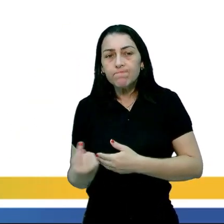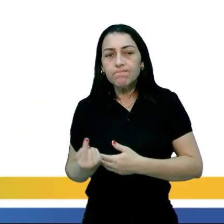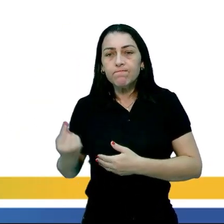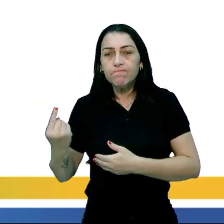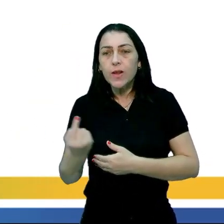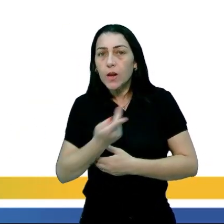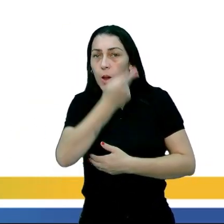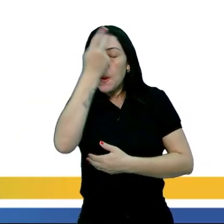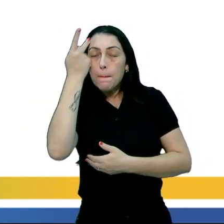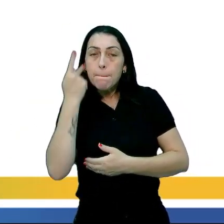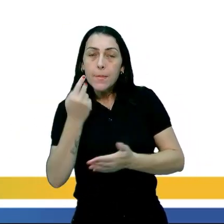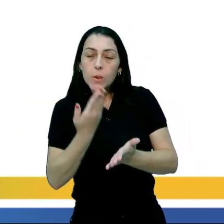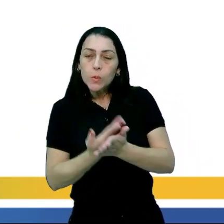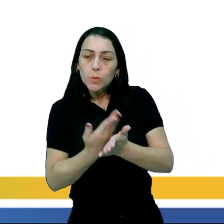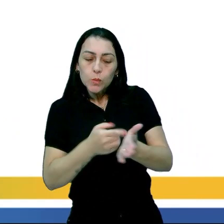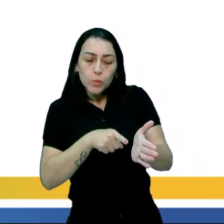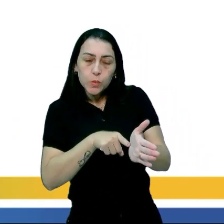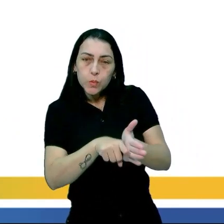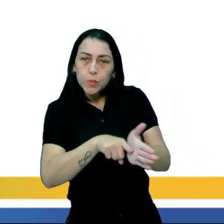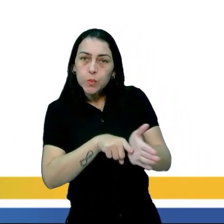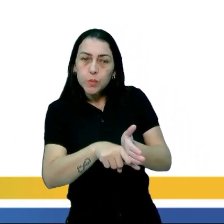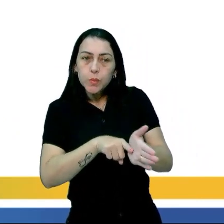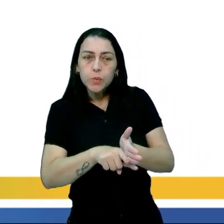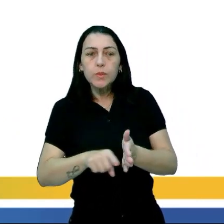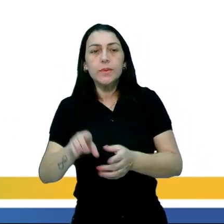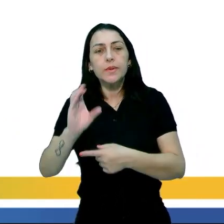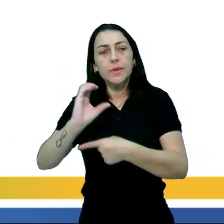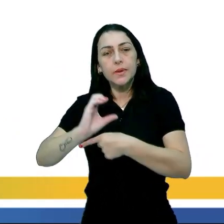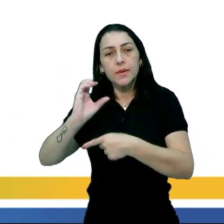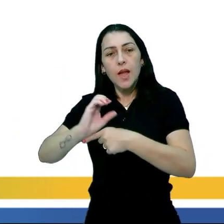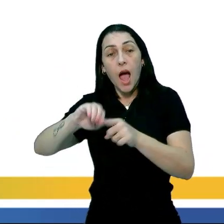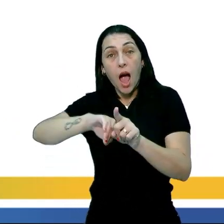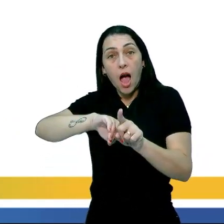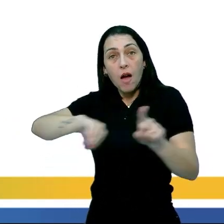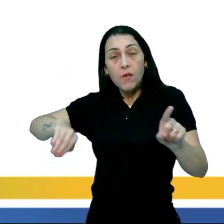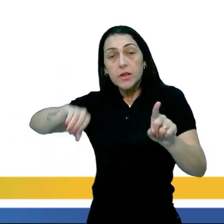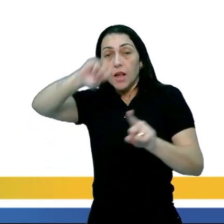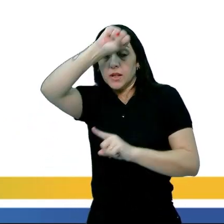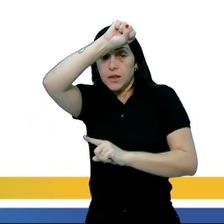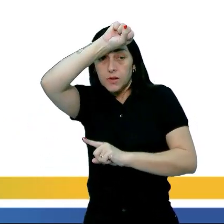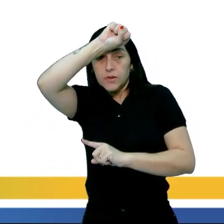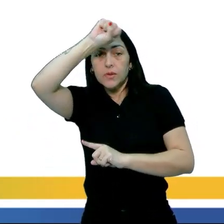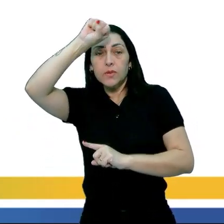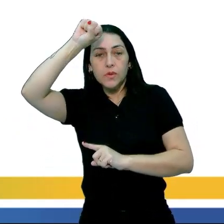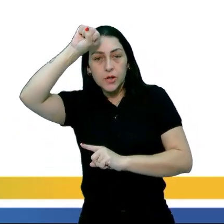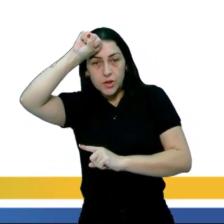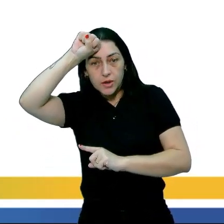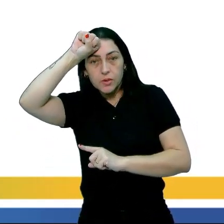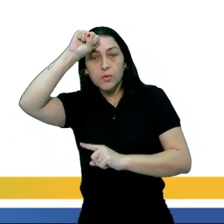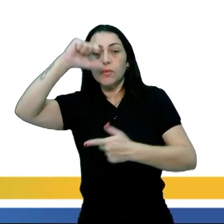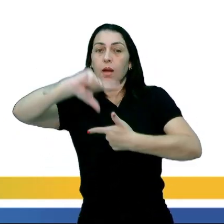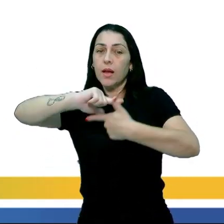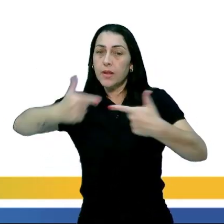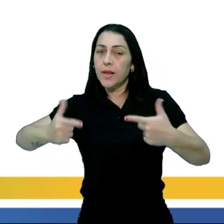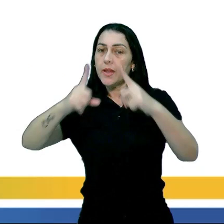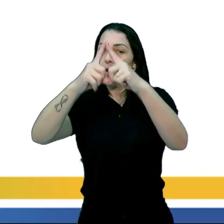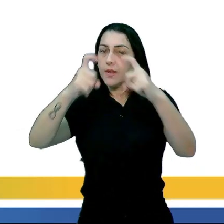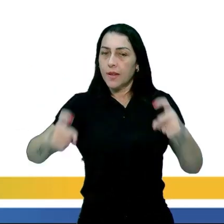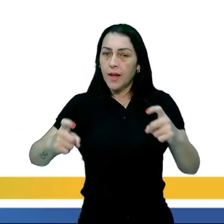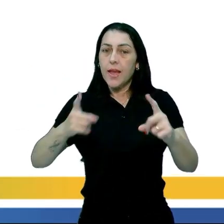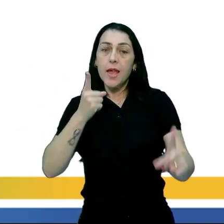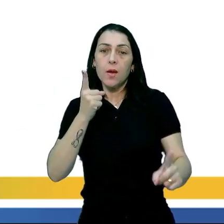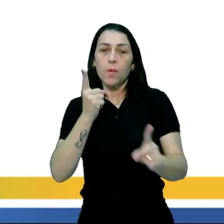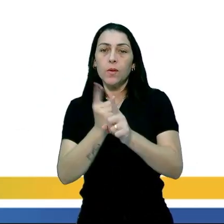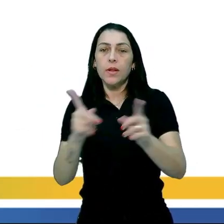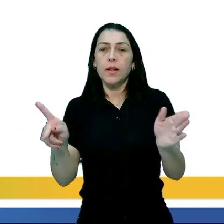da consciência individual do pesquisador. C, afastar a sociologia do padrão